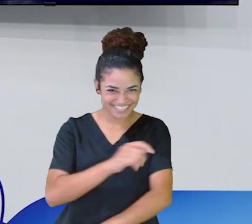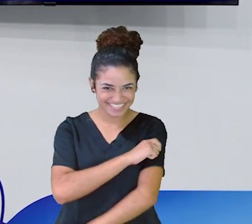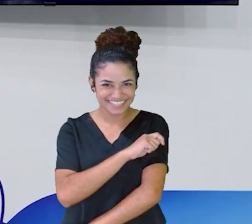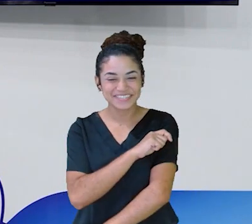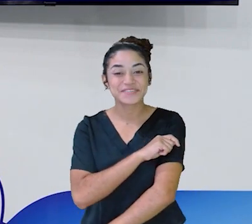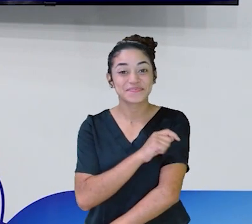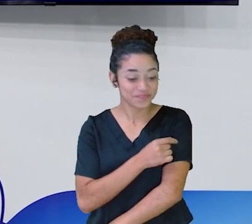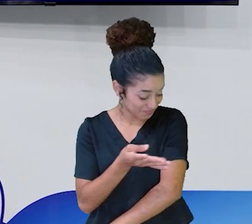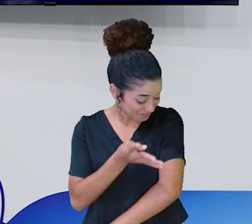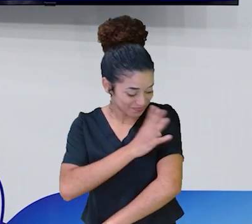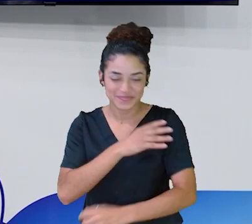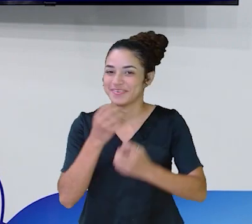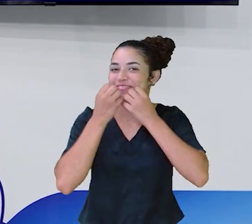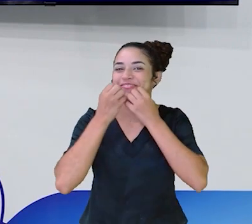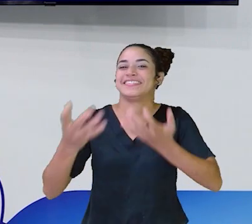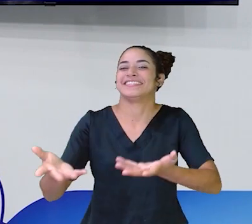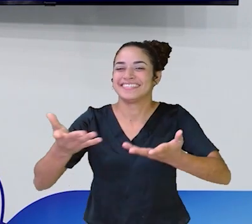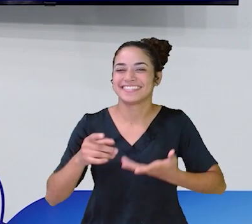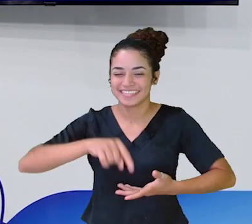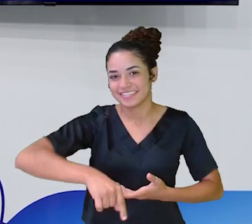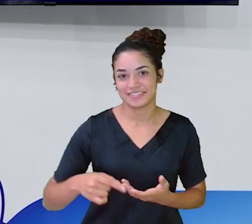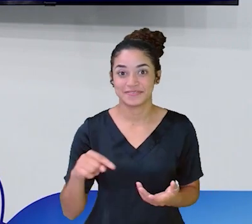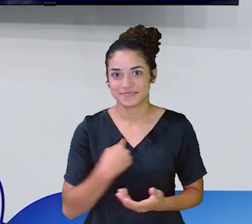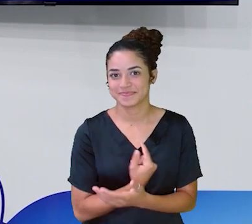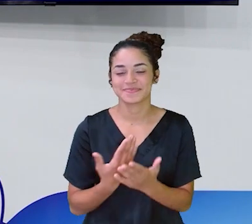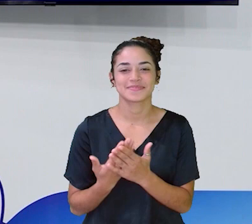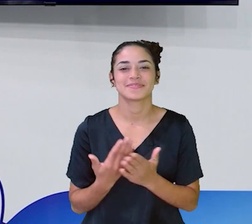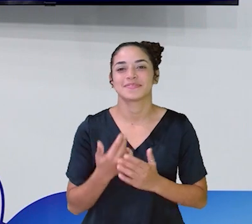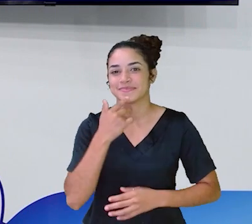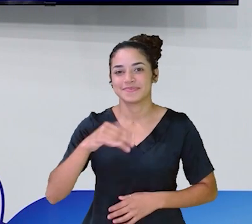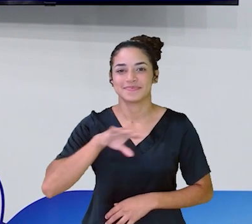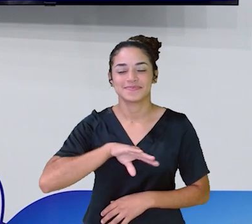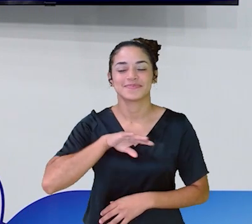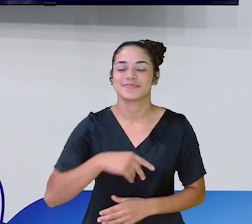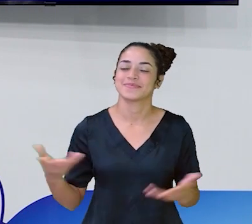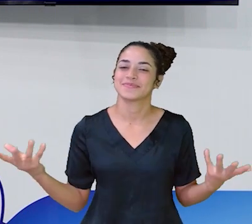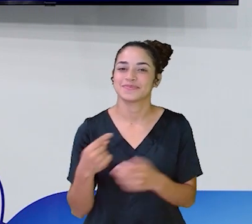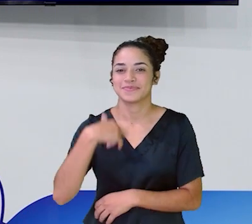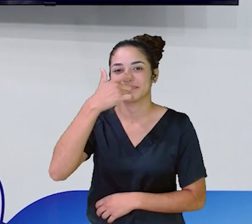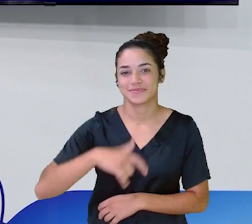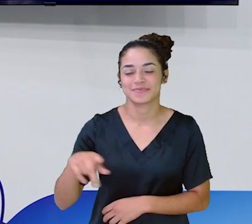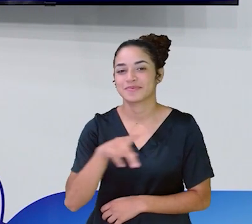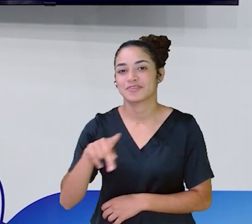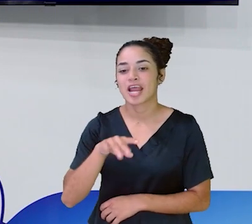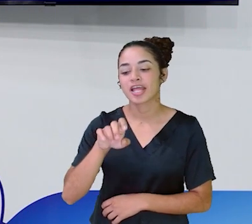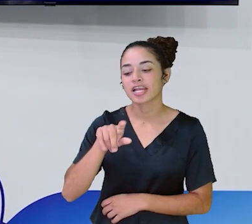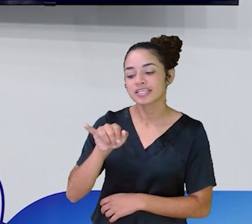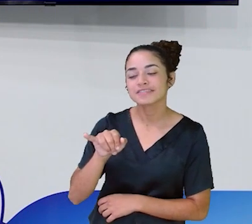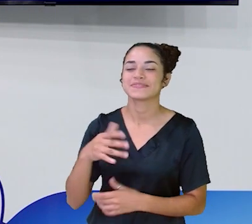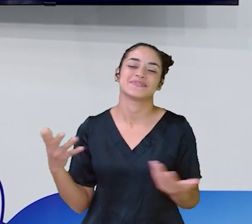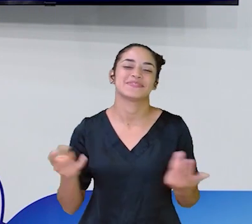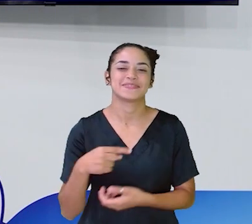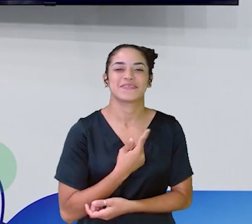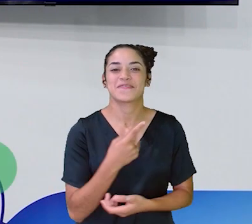estudantes do quarto ano, bem-vindos para a nossa aula de língua portuguesa de hoje. Eu sou a professora Eli Graciele e